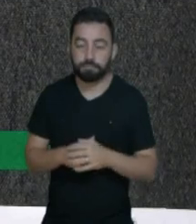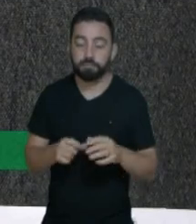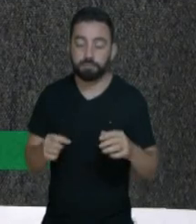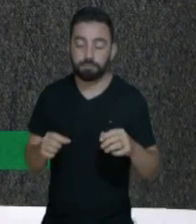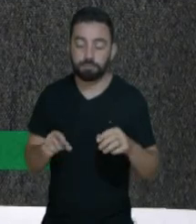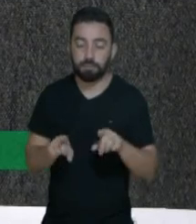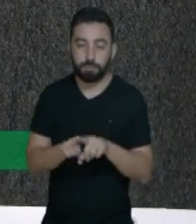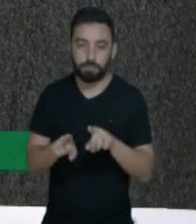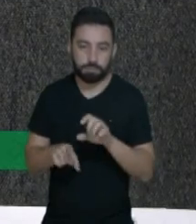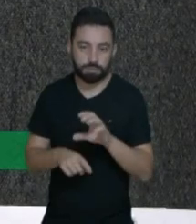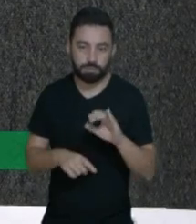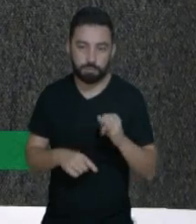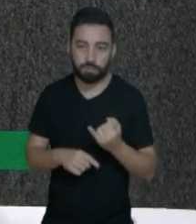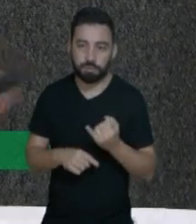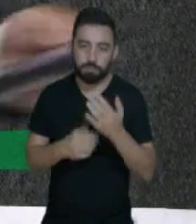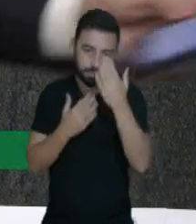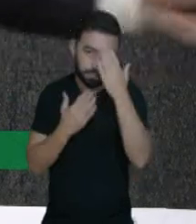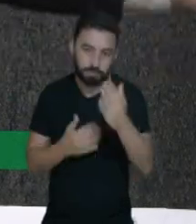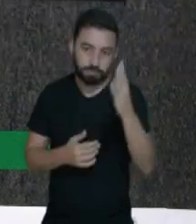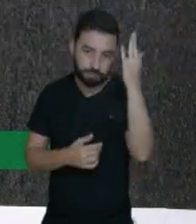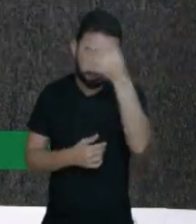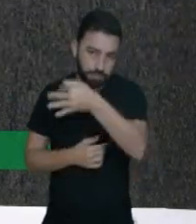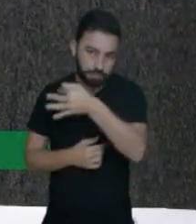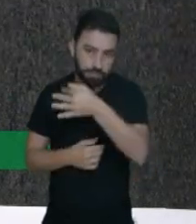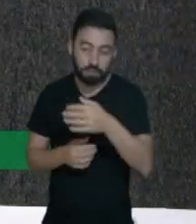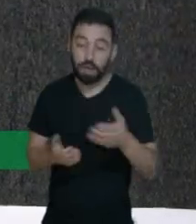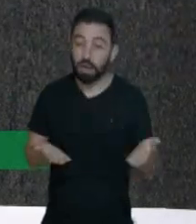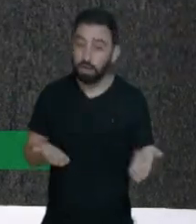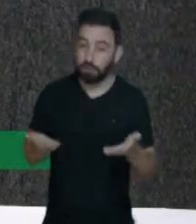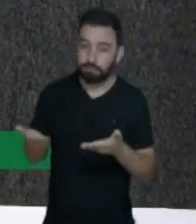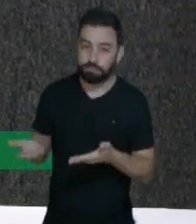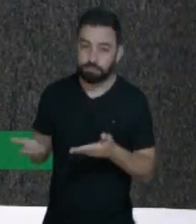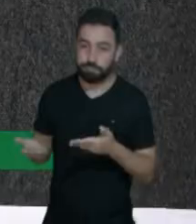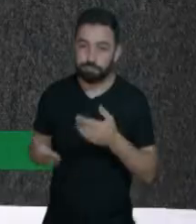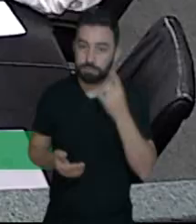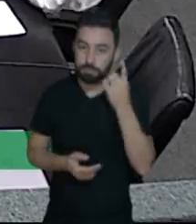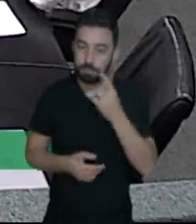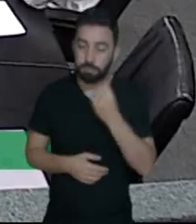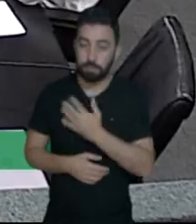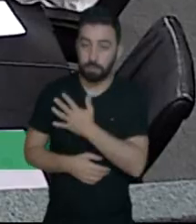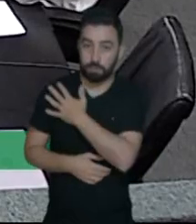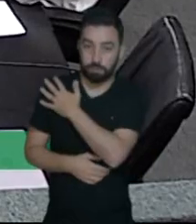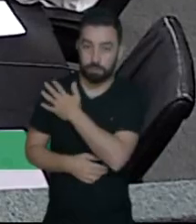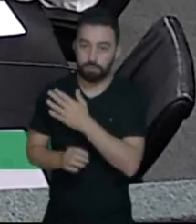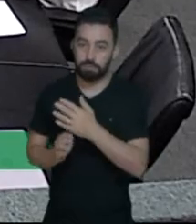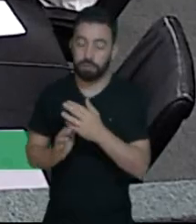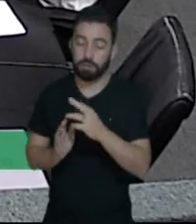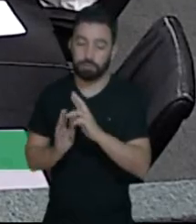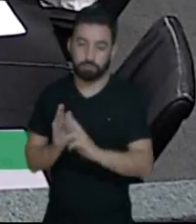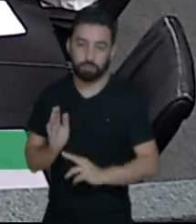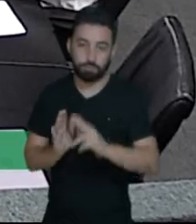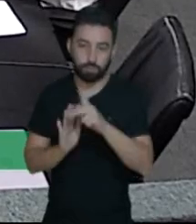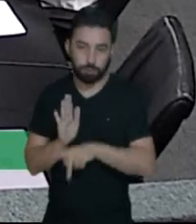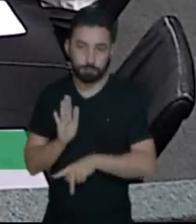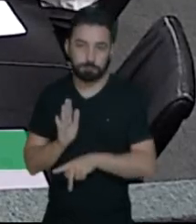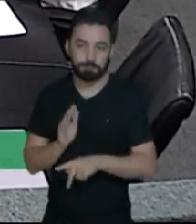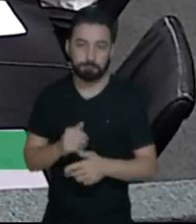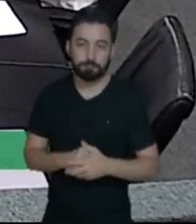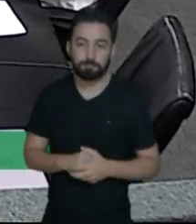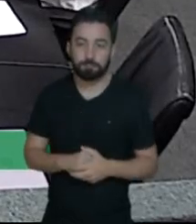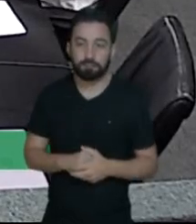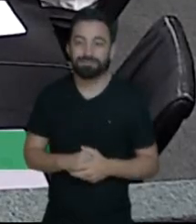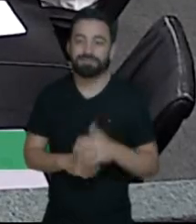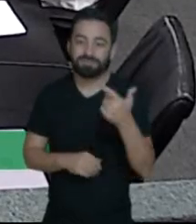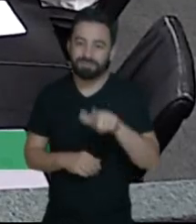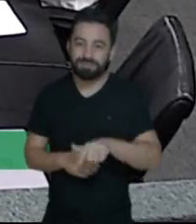ccj agradeço Deputado Fabiano da luz e passa a palavra ao Deputado Napoleão Bernardes para relatar seus projetos mais